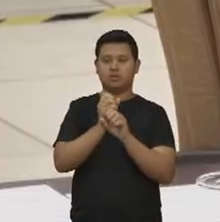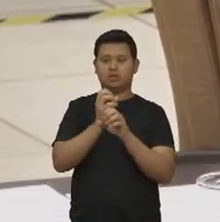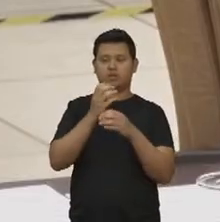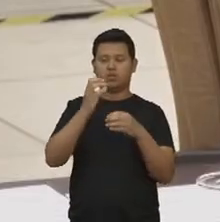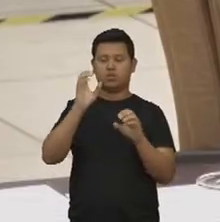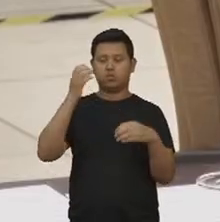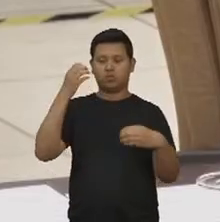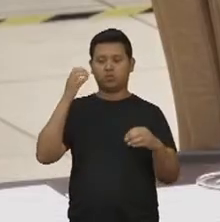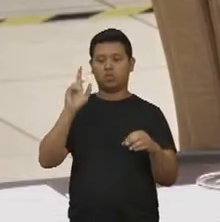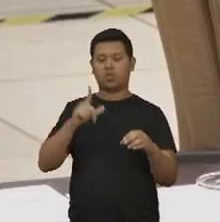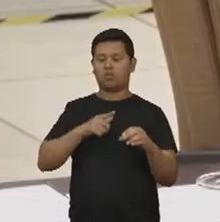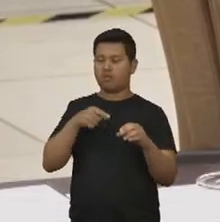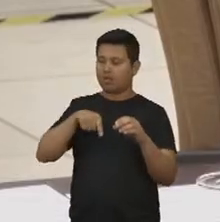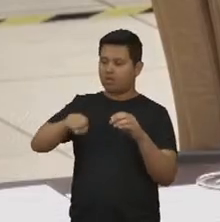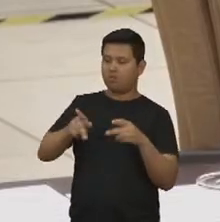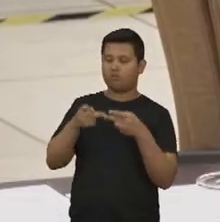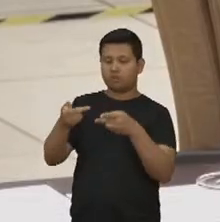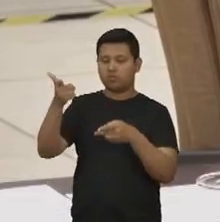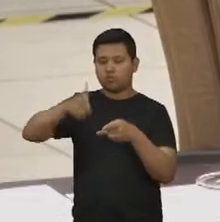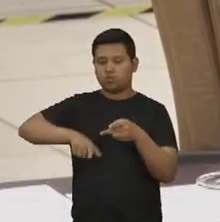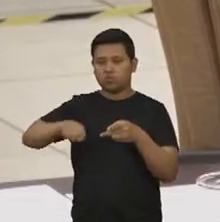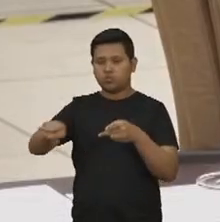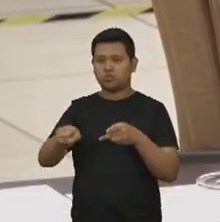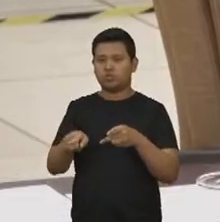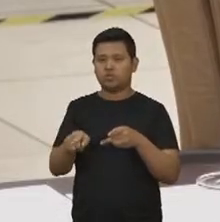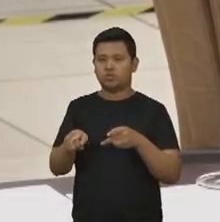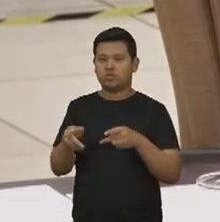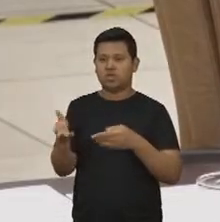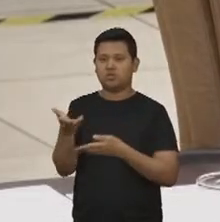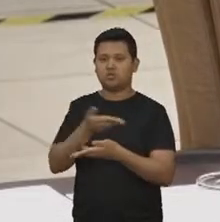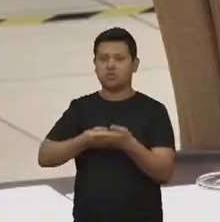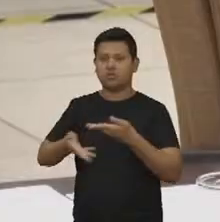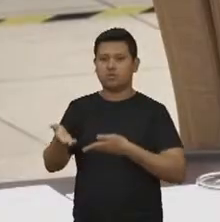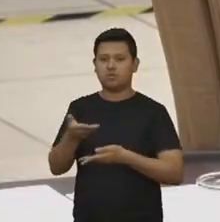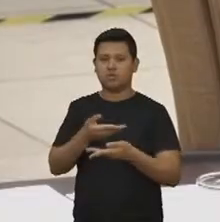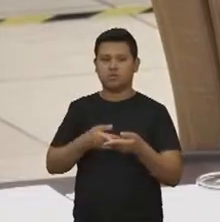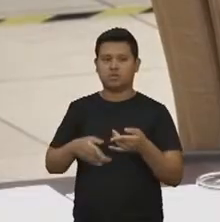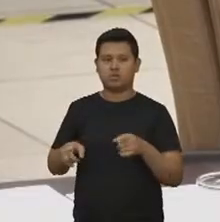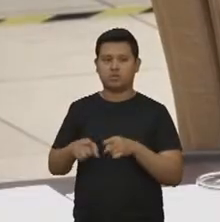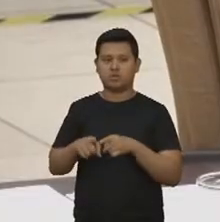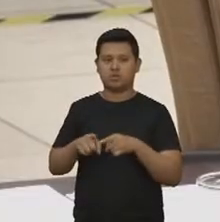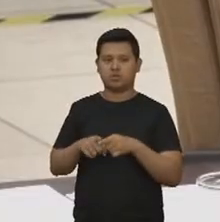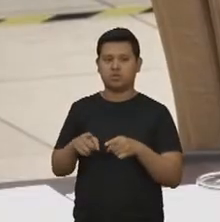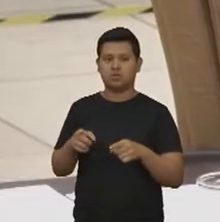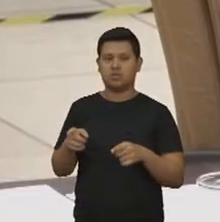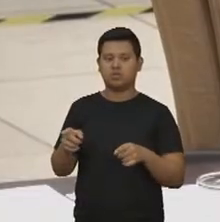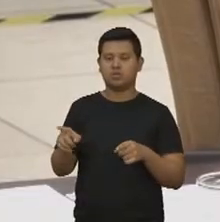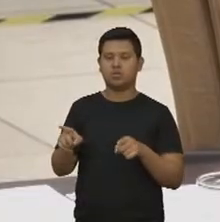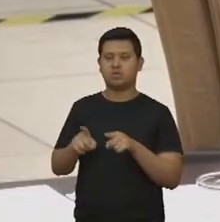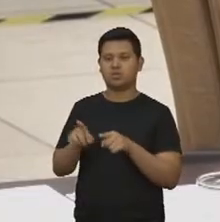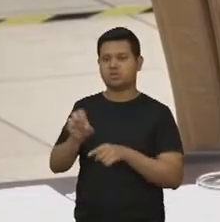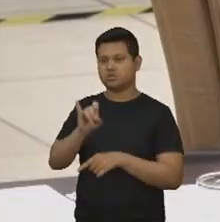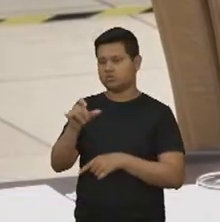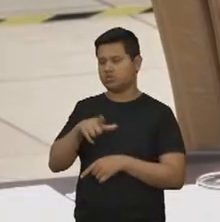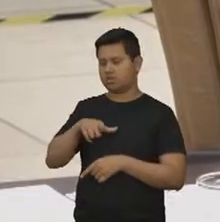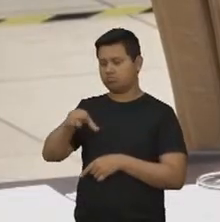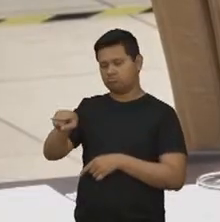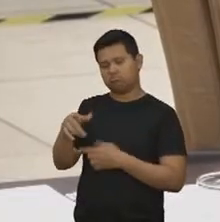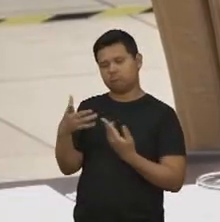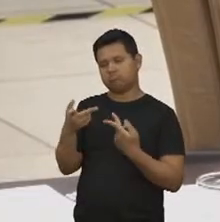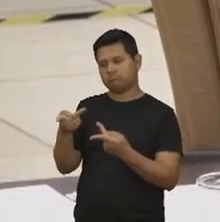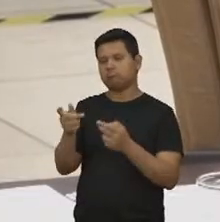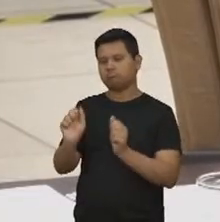ajudar, inclusive vou voltar lá conversar com o seu Pedro, né? Não tem problema se você também estiver lá presente, né? Com